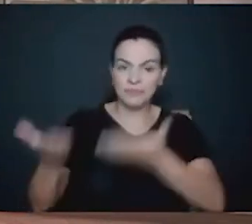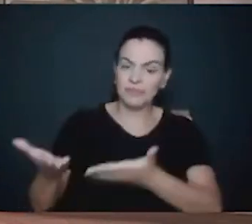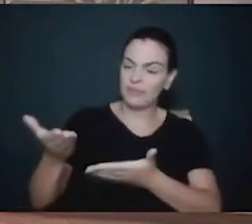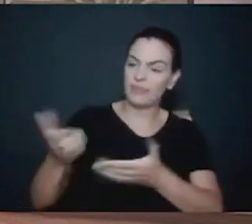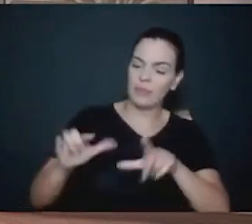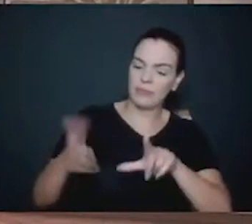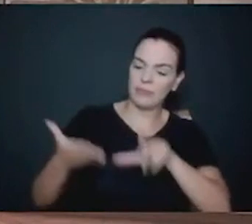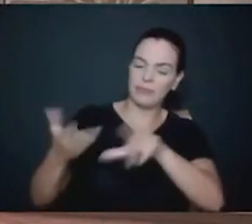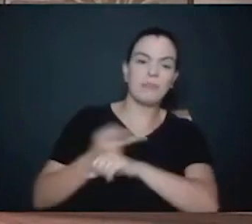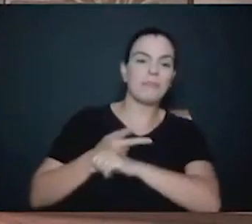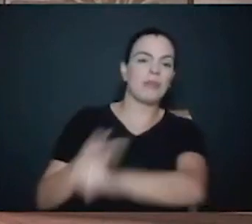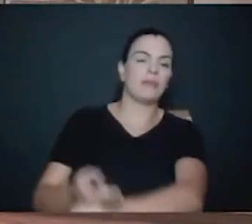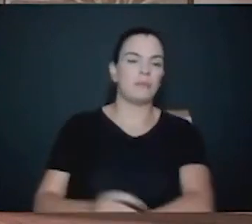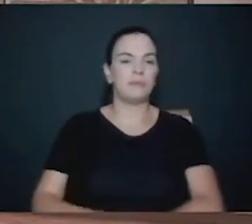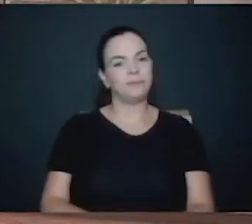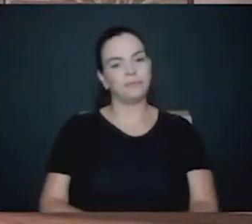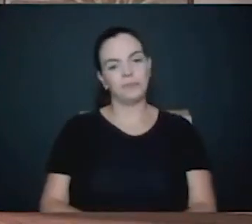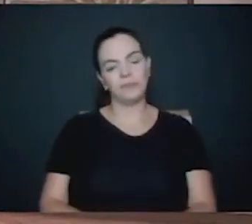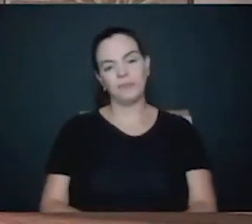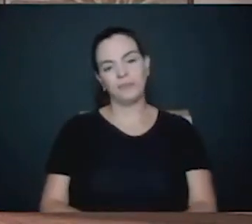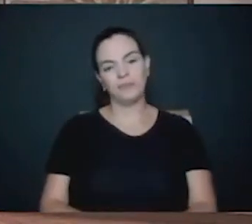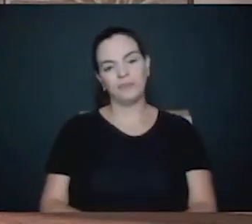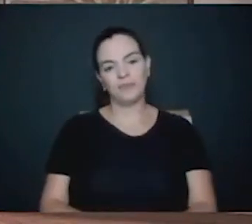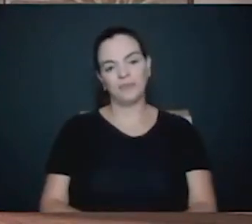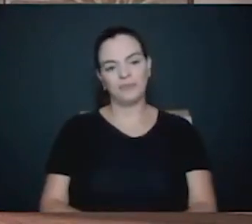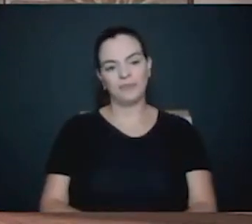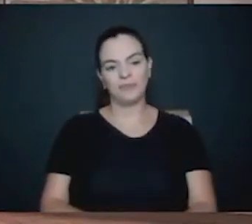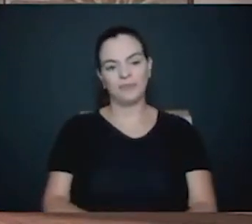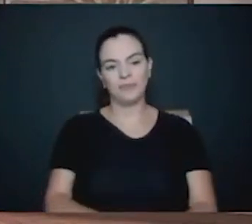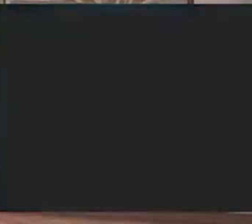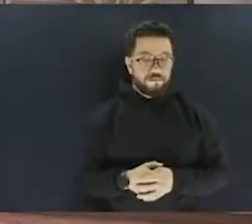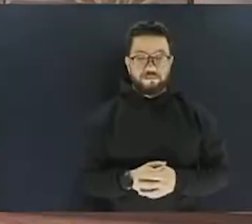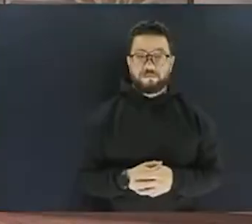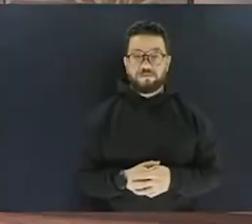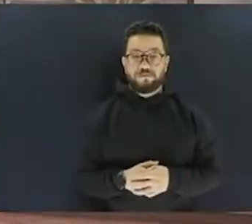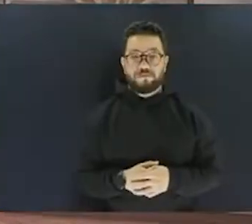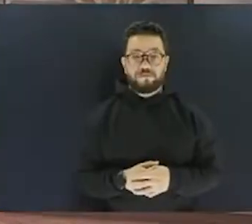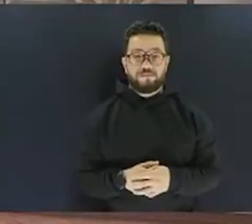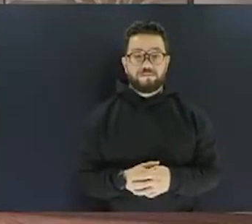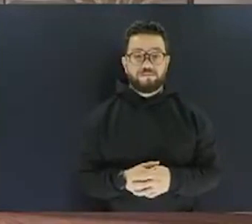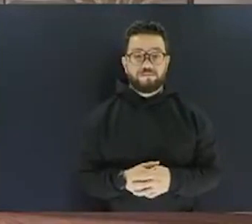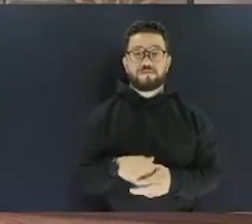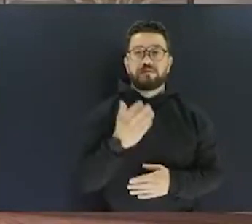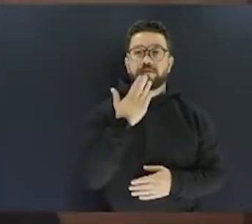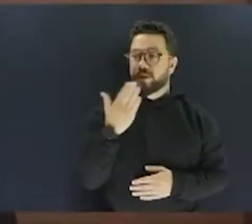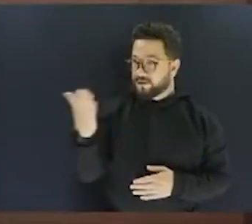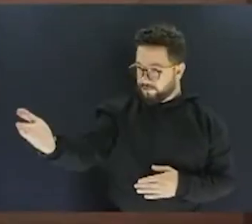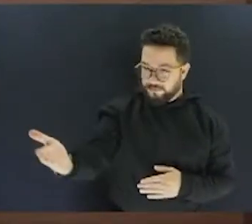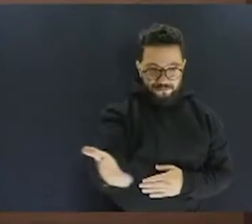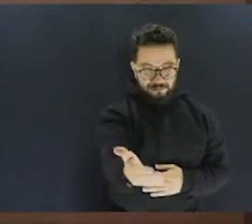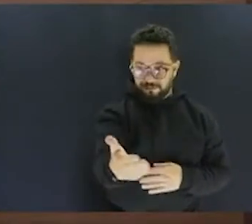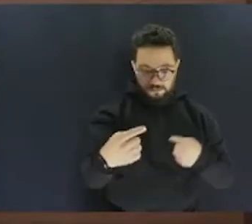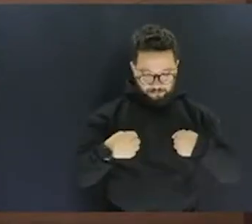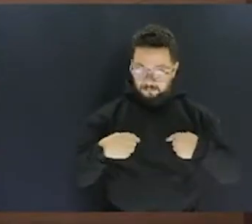prêmio Consagração Pública de Curitiba. Muito obrigada, senhor presidente. Queria que você viesse à frente para receber o prêmio. Obrigada. Convidamos o Gisele,